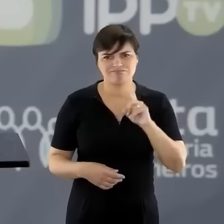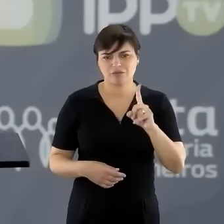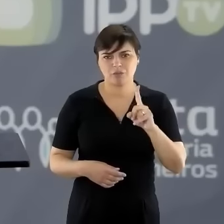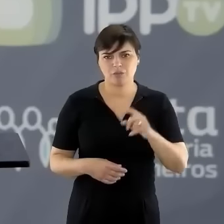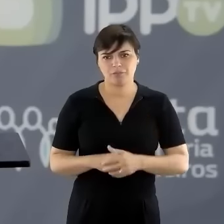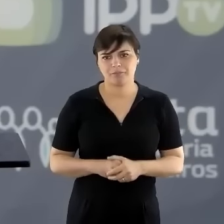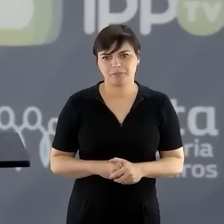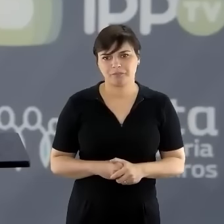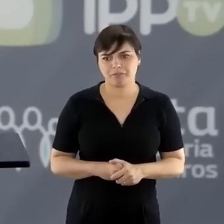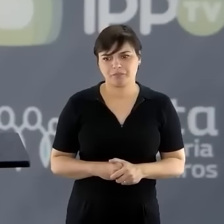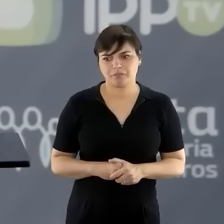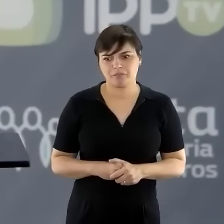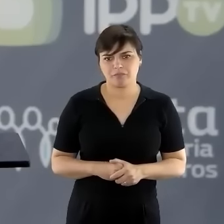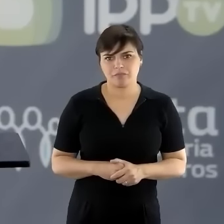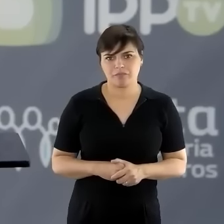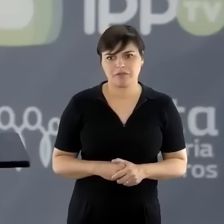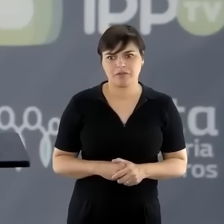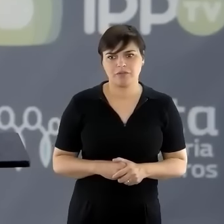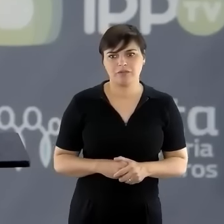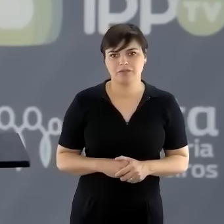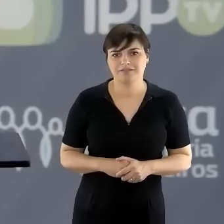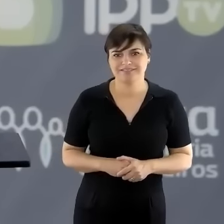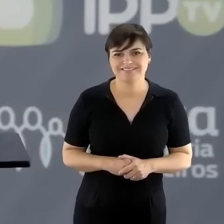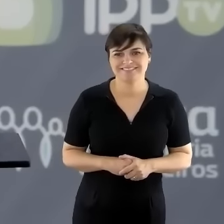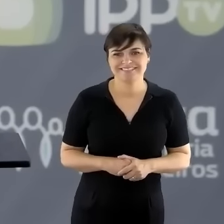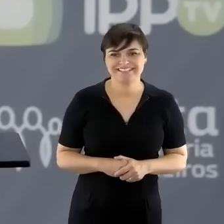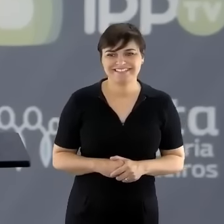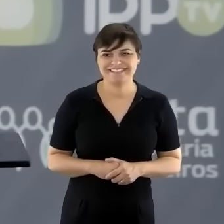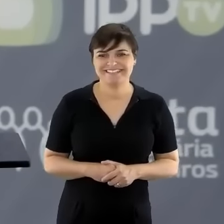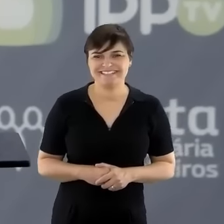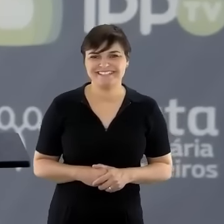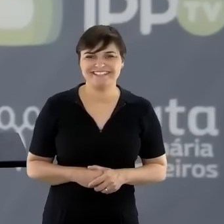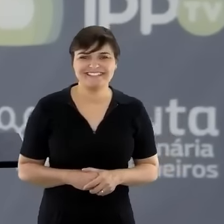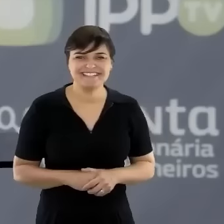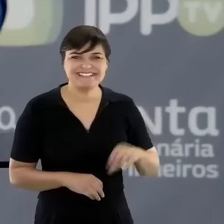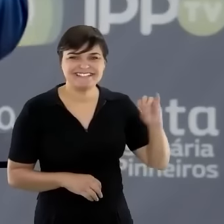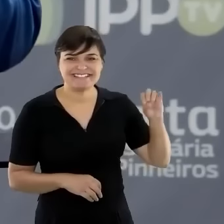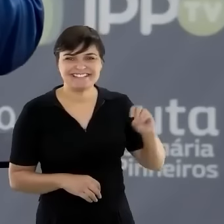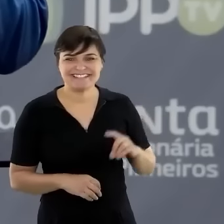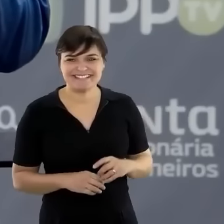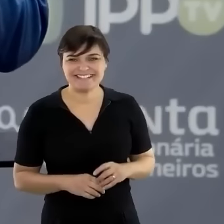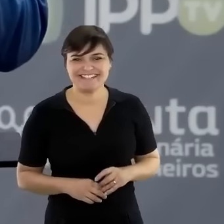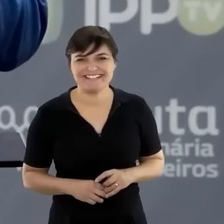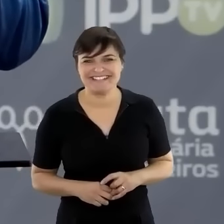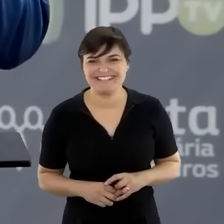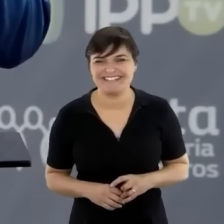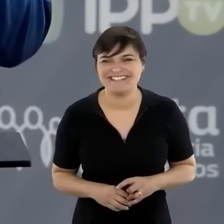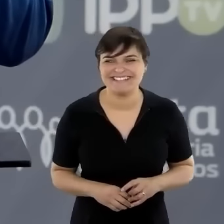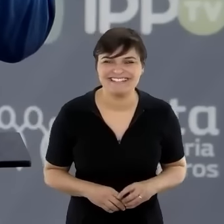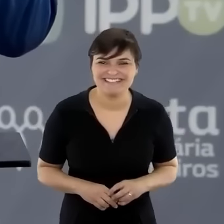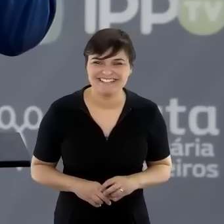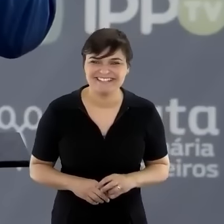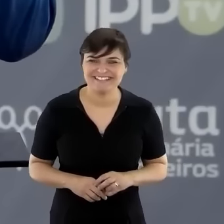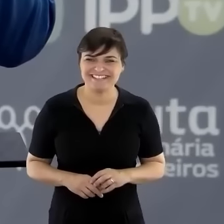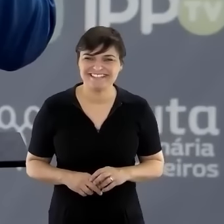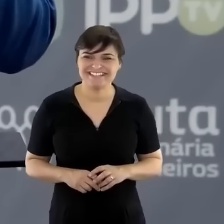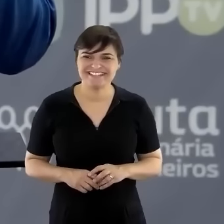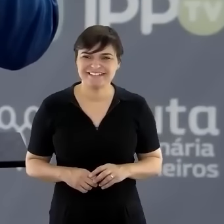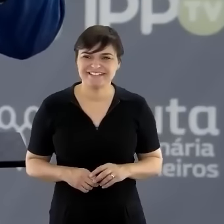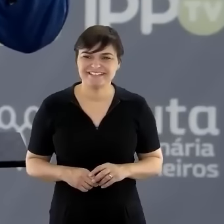mude ele não muda ele é imutável na sua rebelião mas Mas Deus é